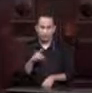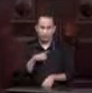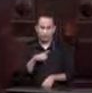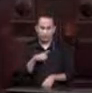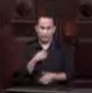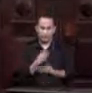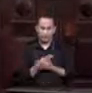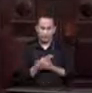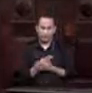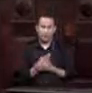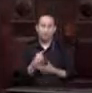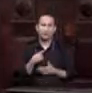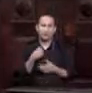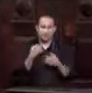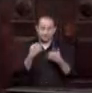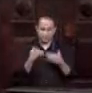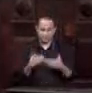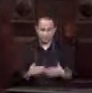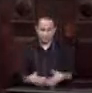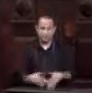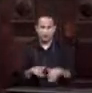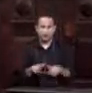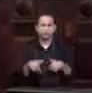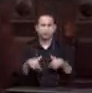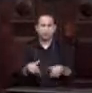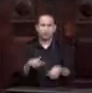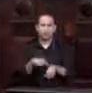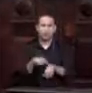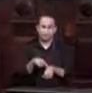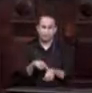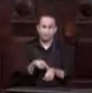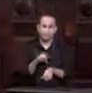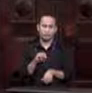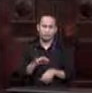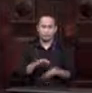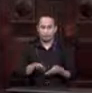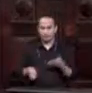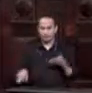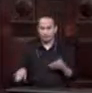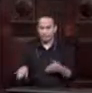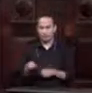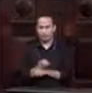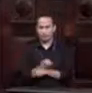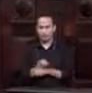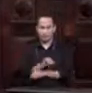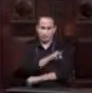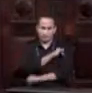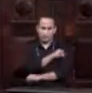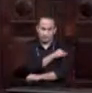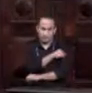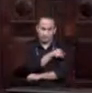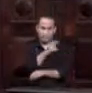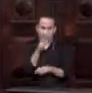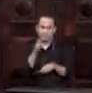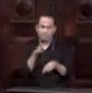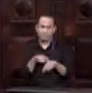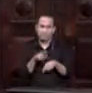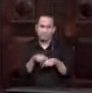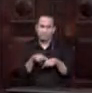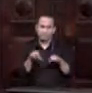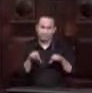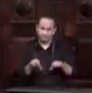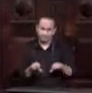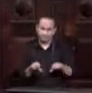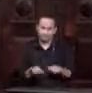com esse apoio o momento ímpar de tirar o Estado do Rio de Janeiro dessa pindaíba,